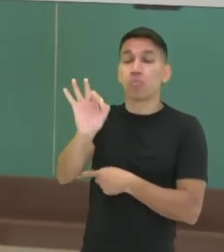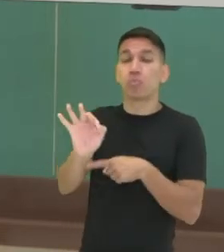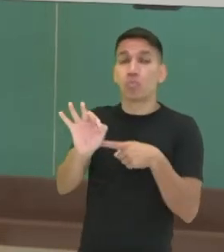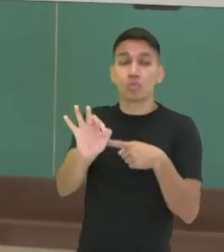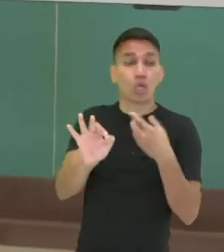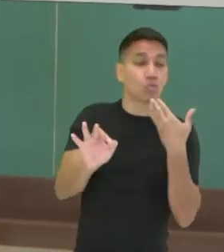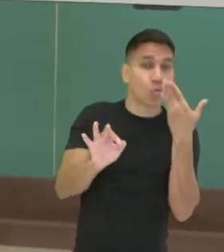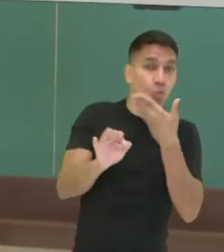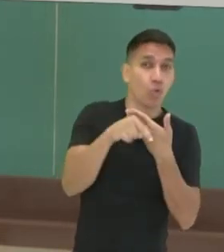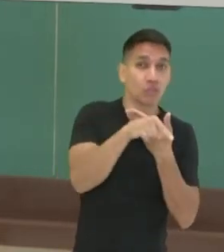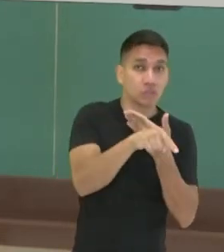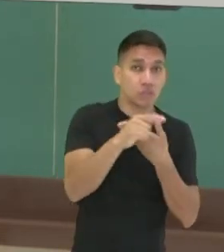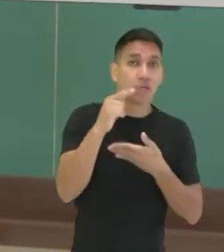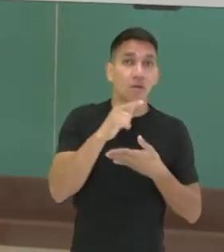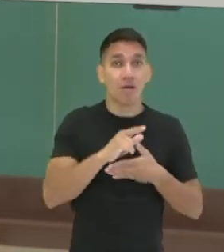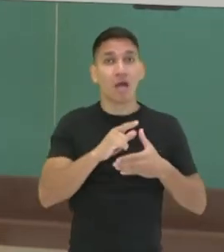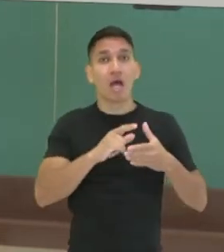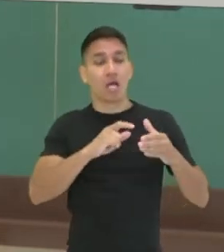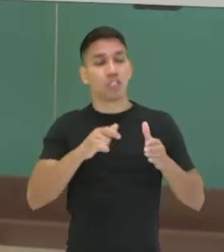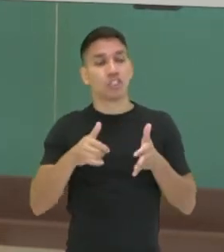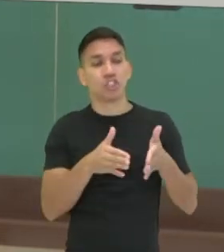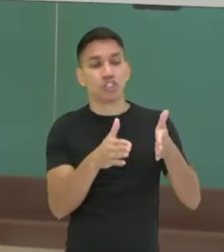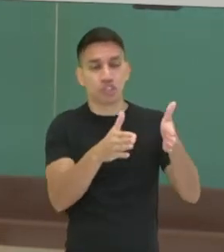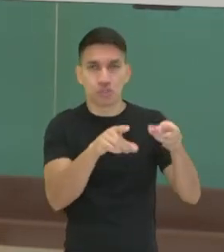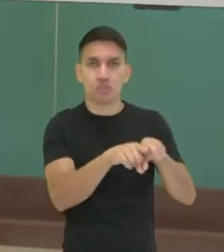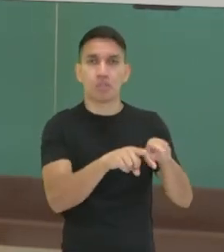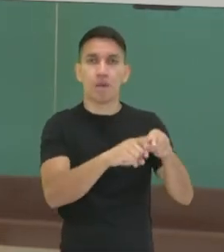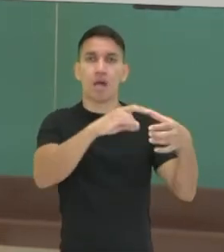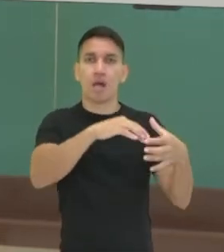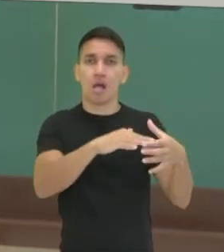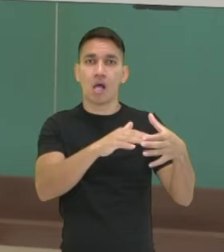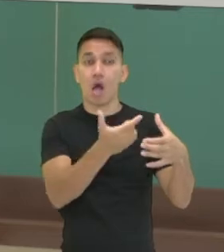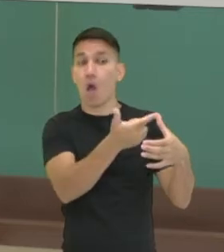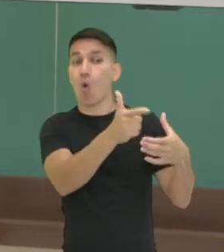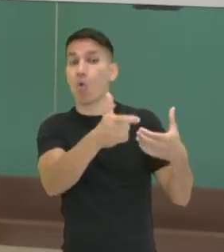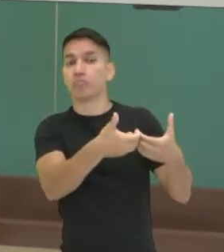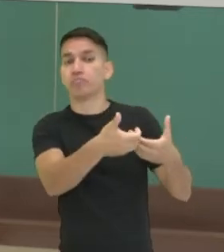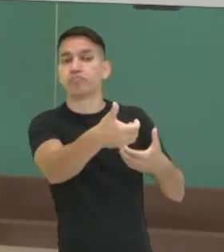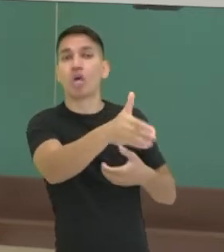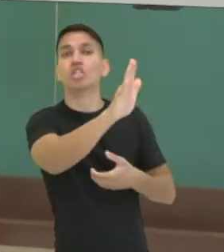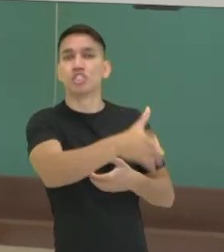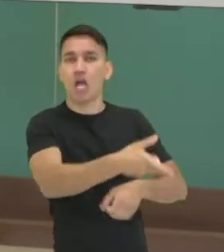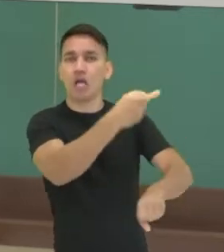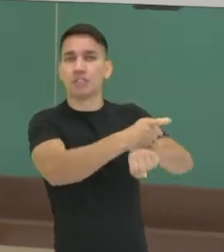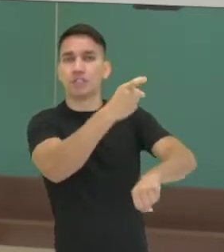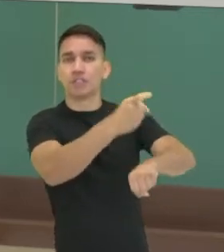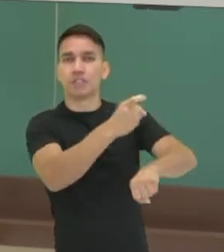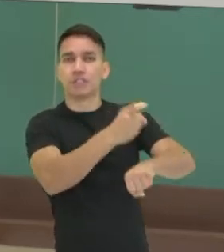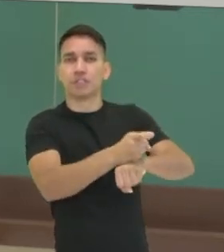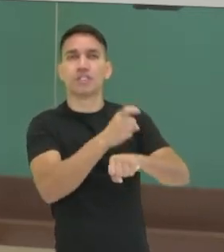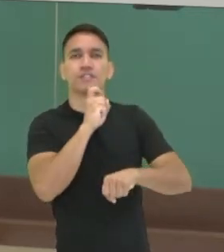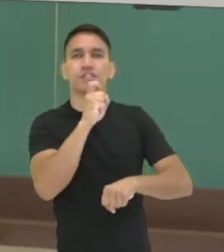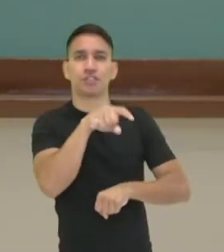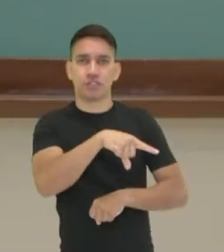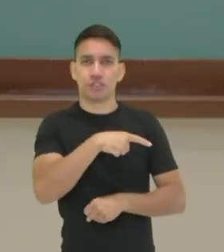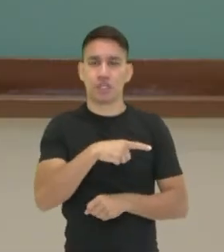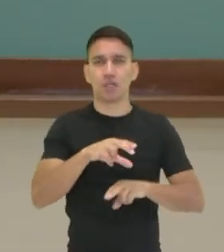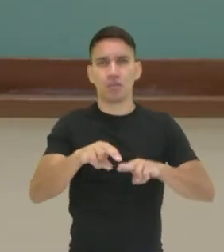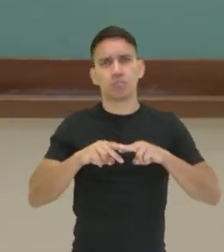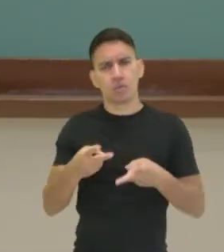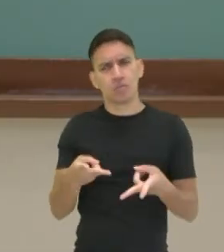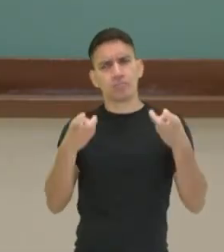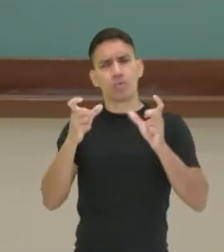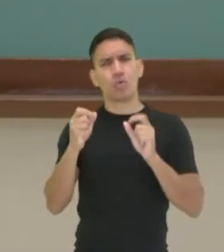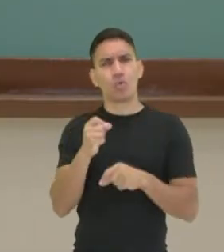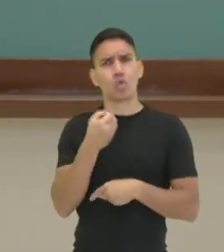doce estão em rios e lagos, o restante já está nas geleiras, tá? Então, água doce disponível para o ser humano